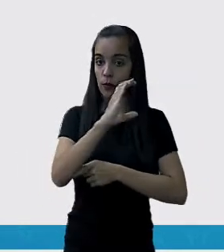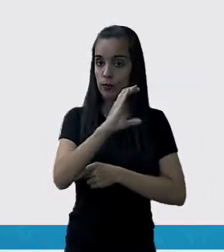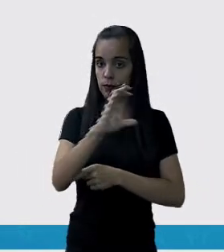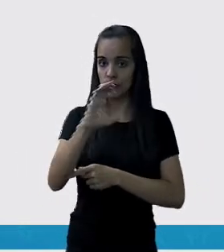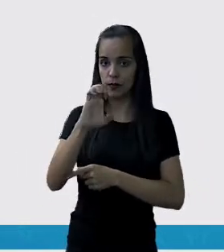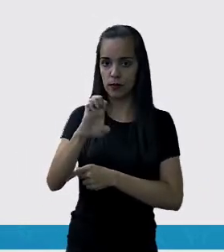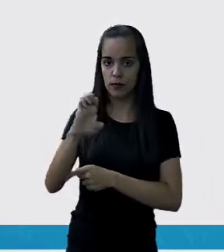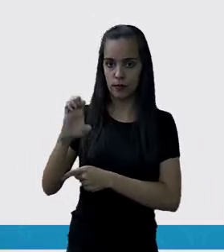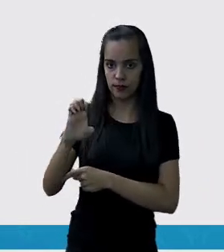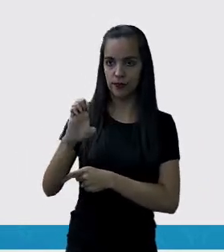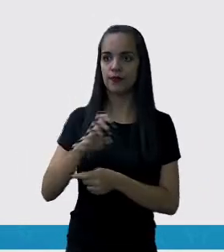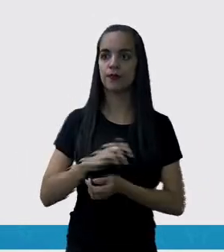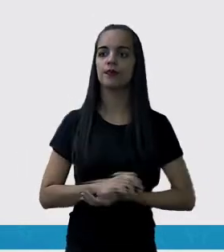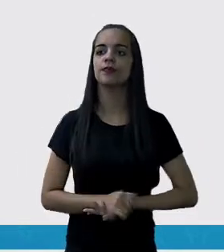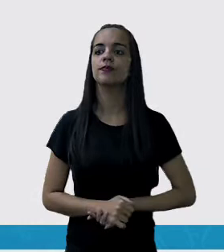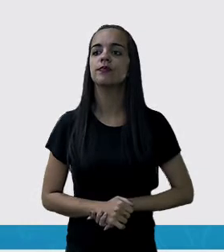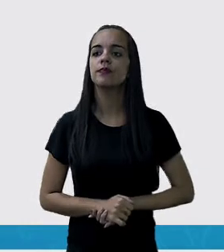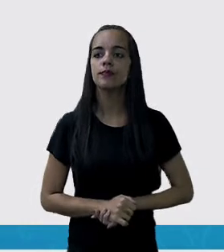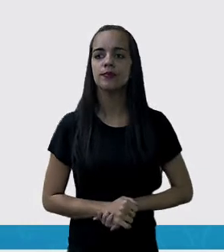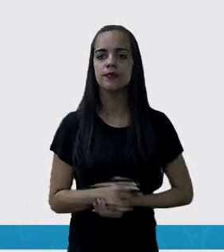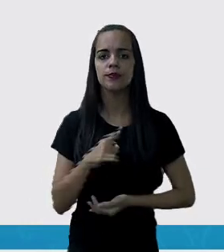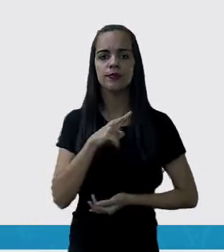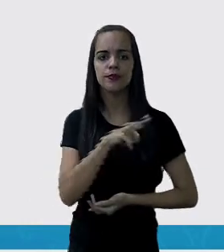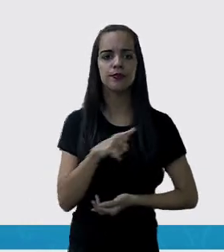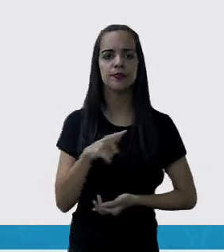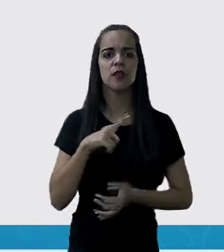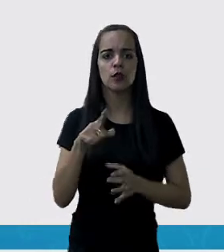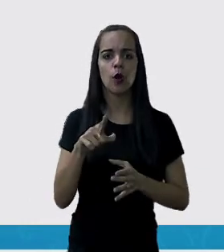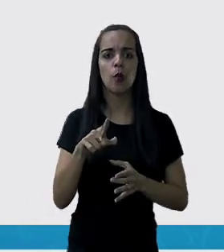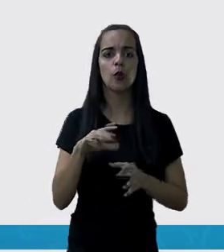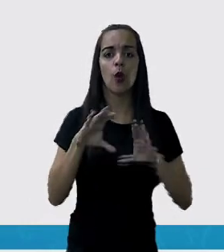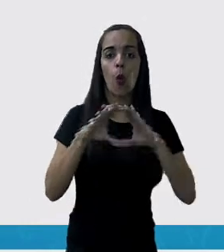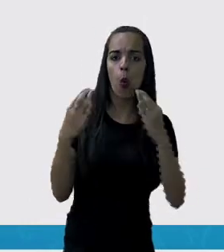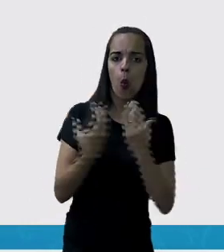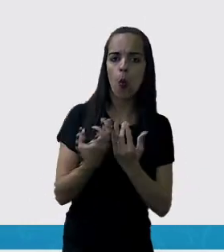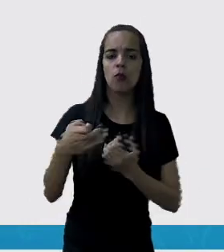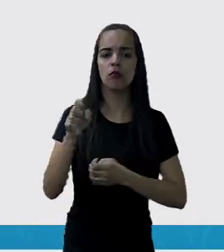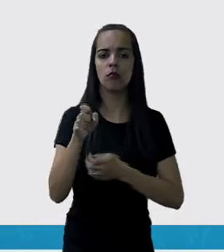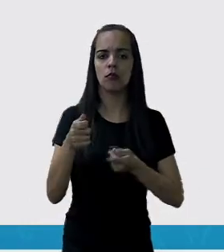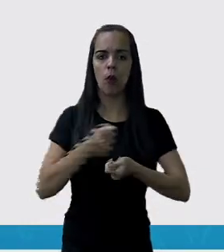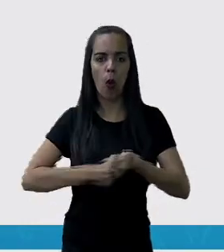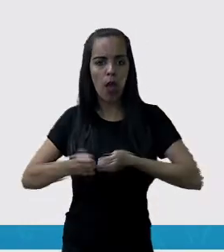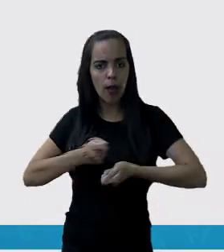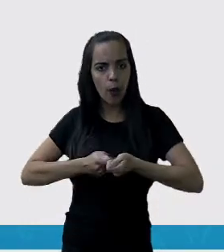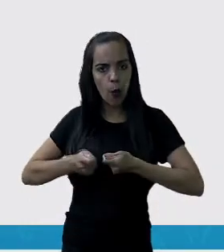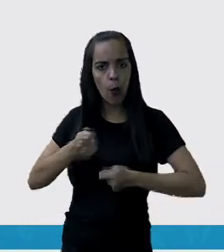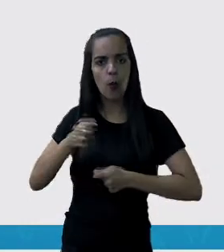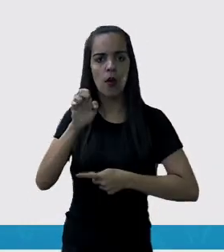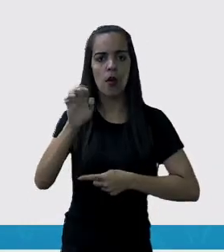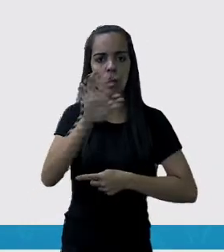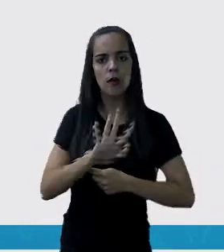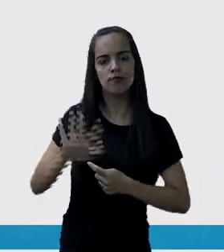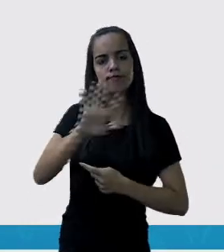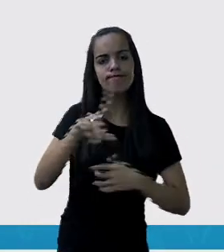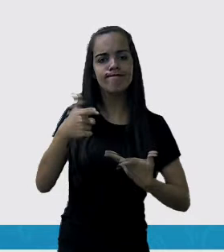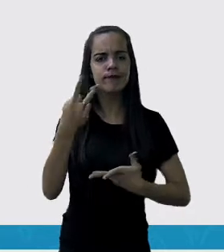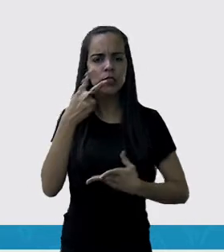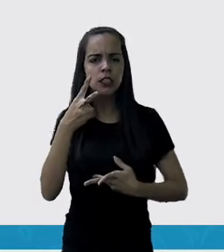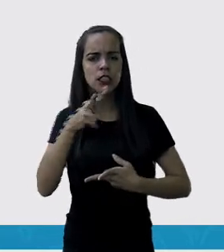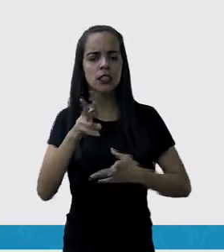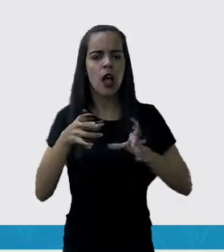CEE, Comunidade Econômica Europeia. E previa a